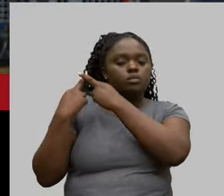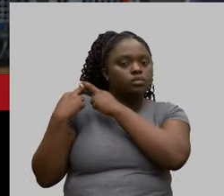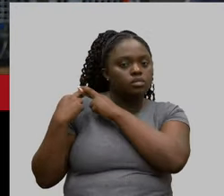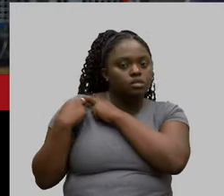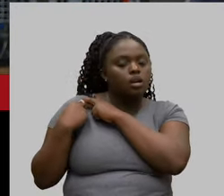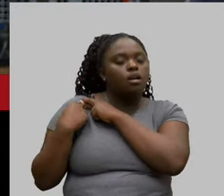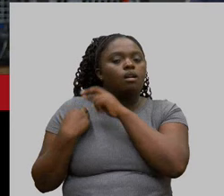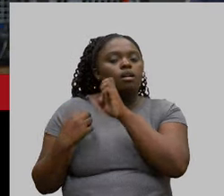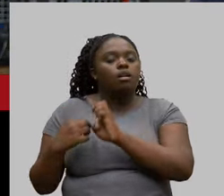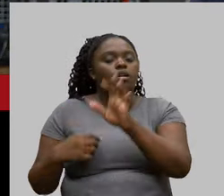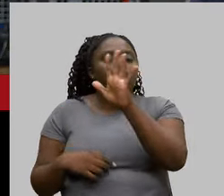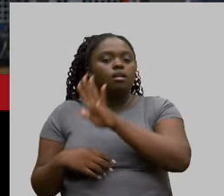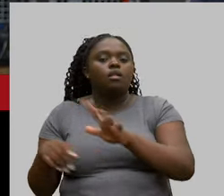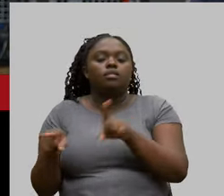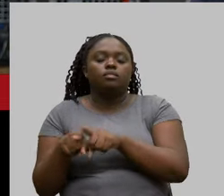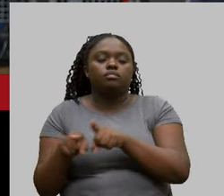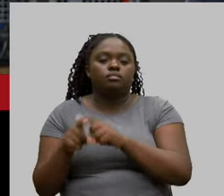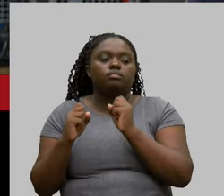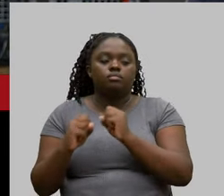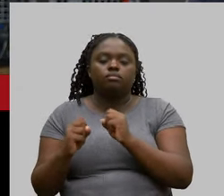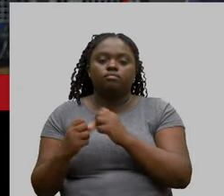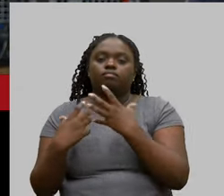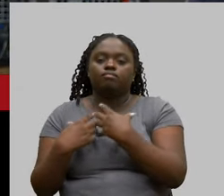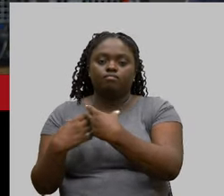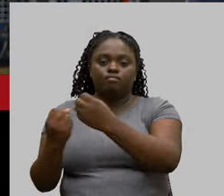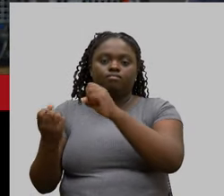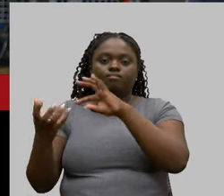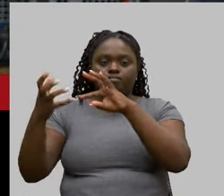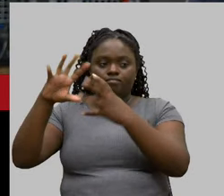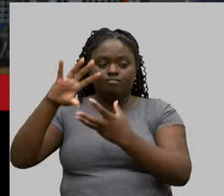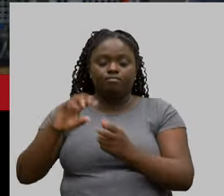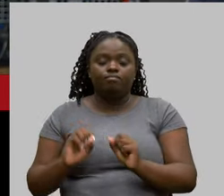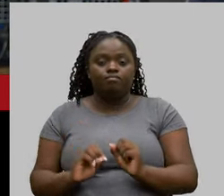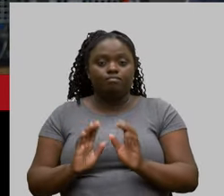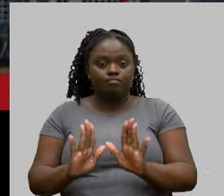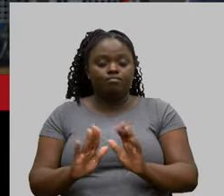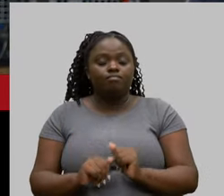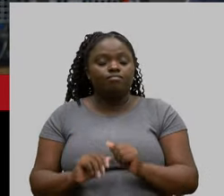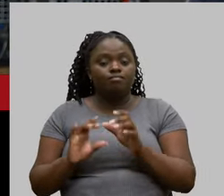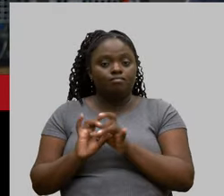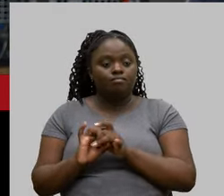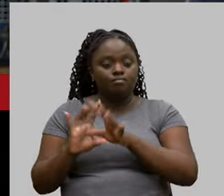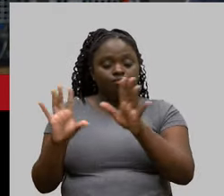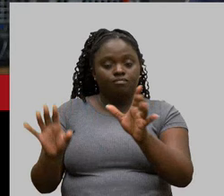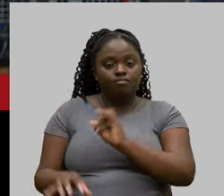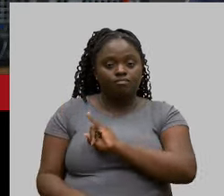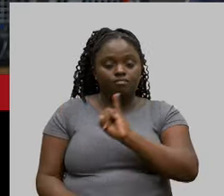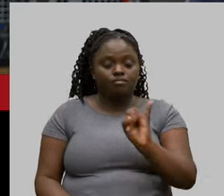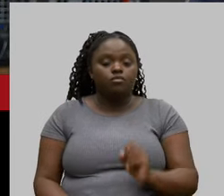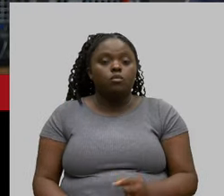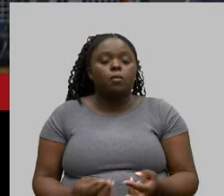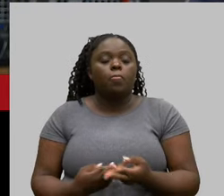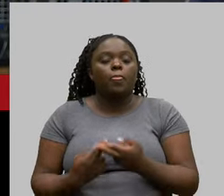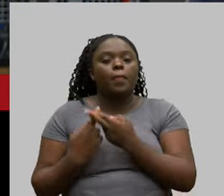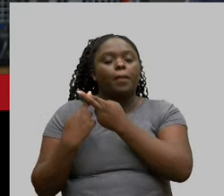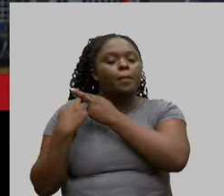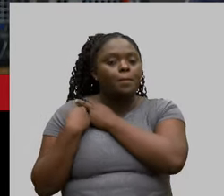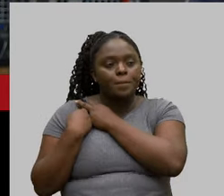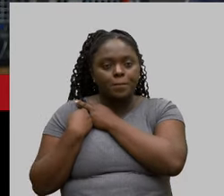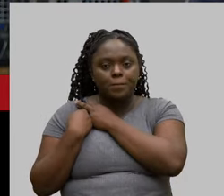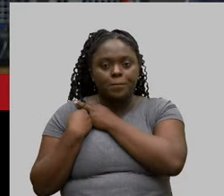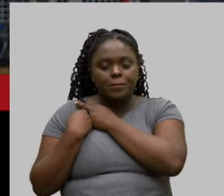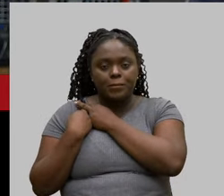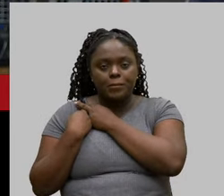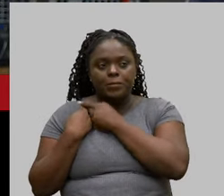aquela aquela reforma da Previdência do Estado mas ela permite que se o ente eh então